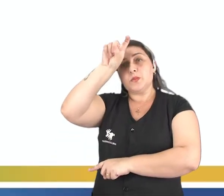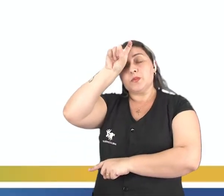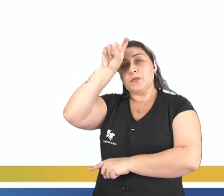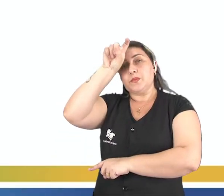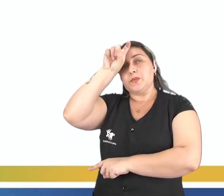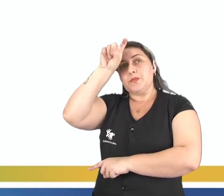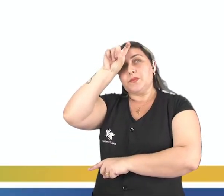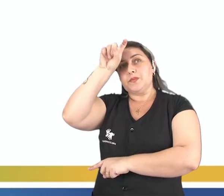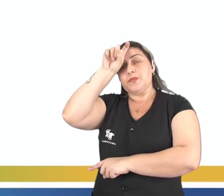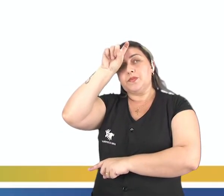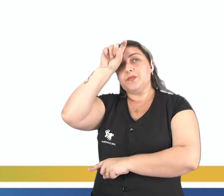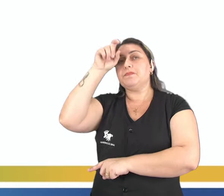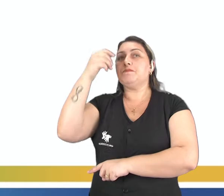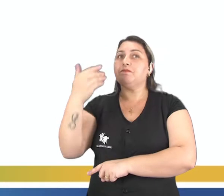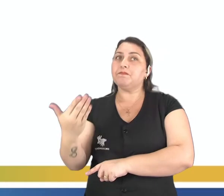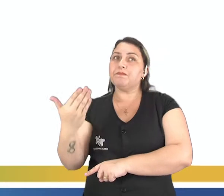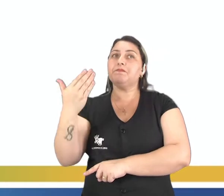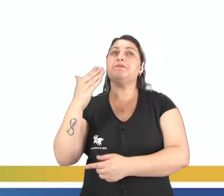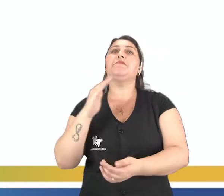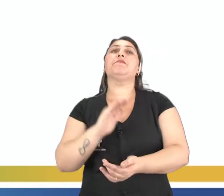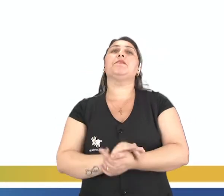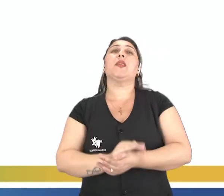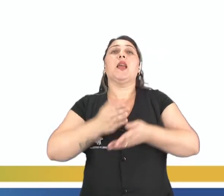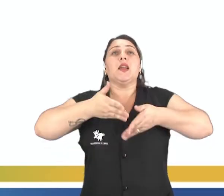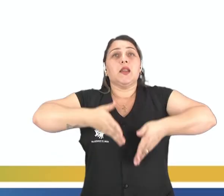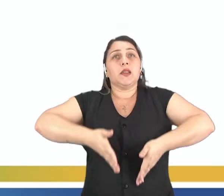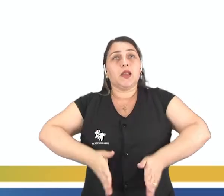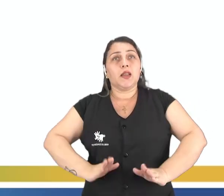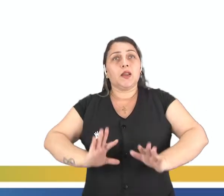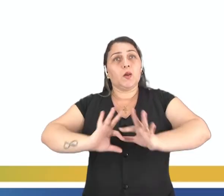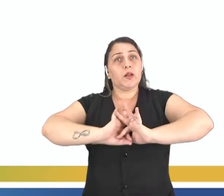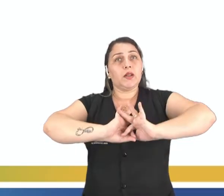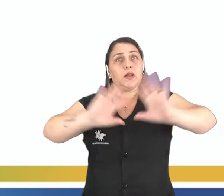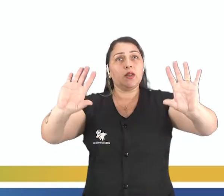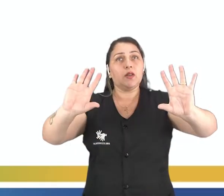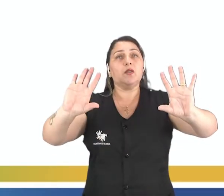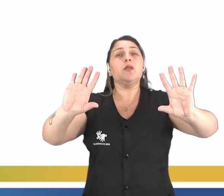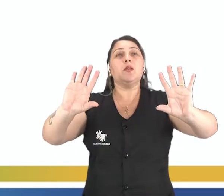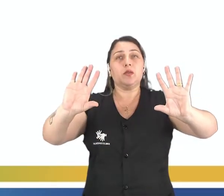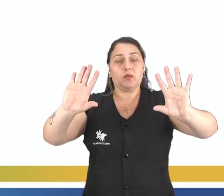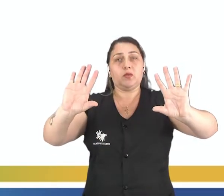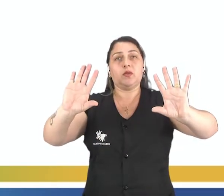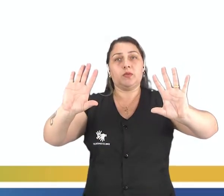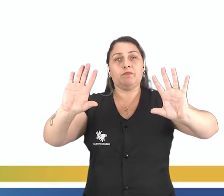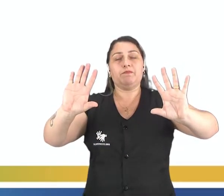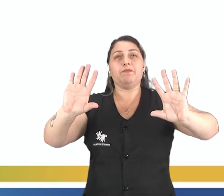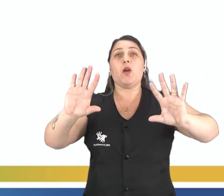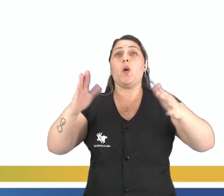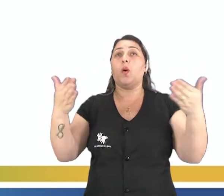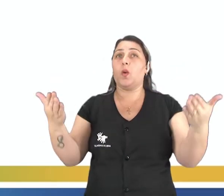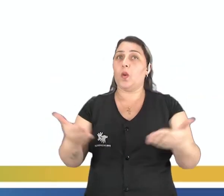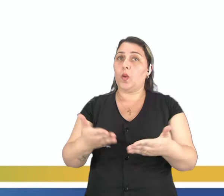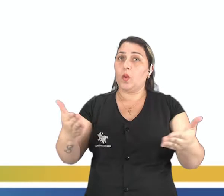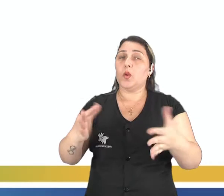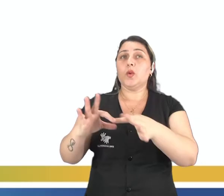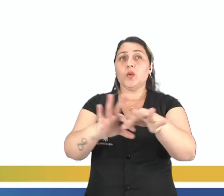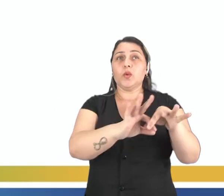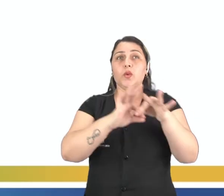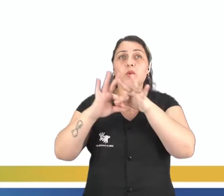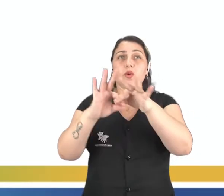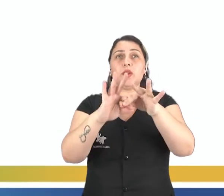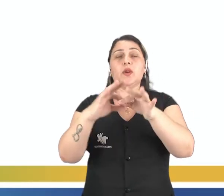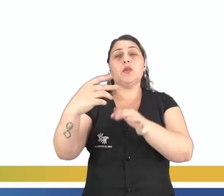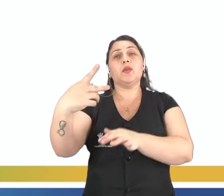representante é Zumbi de Palmares. Zumbi nasceu livre no Quilombo dos Palmares, hoje União dos